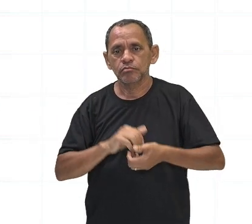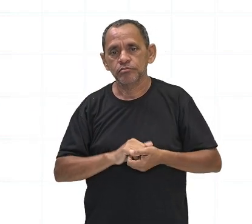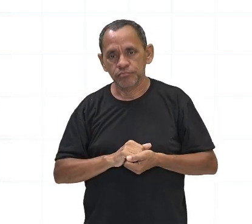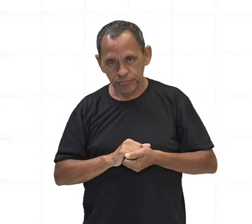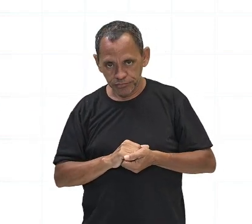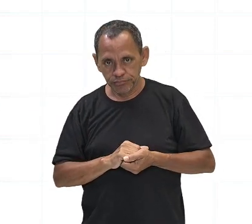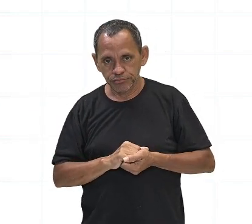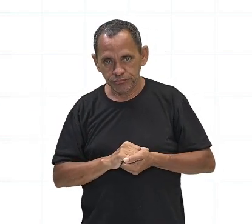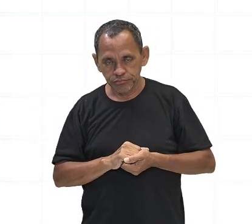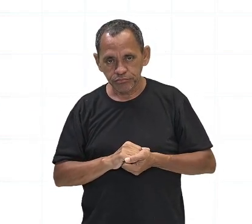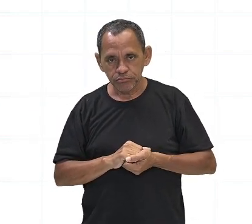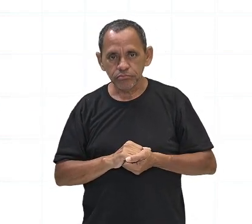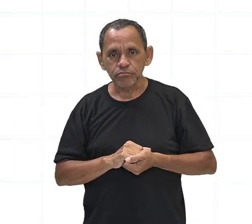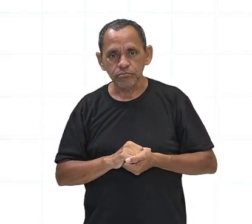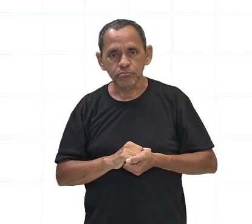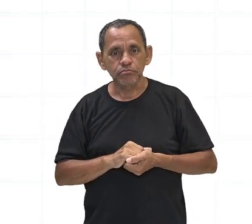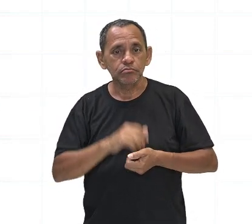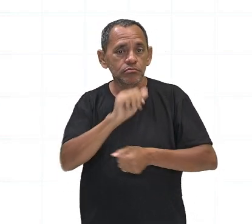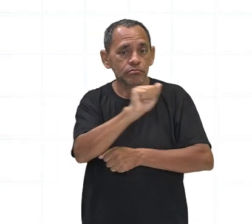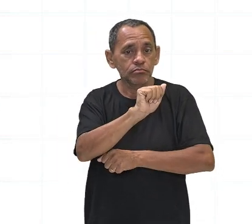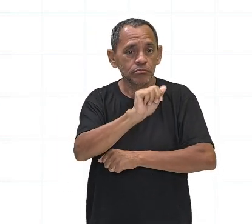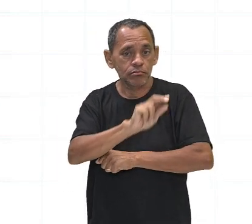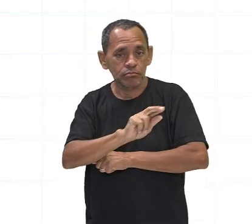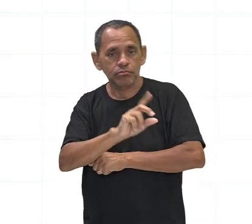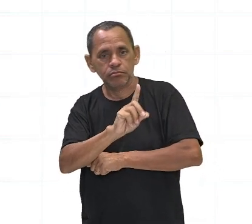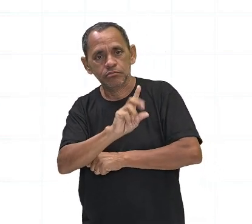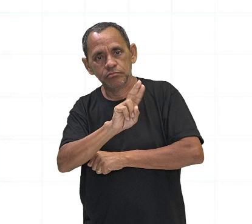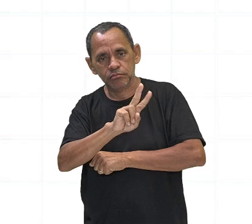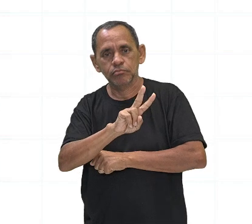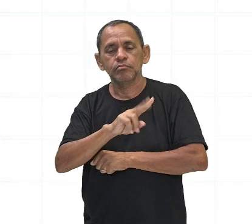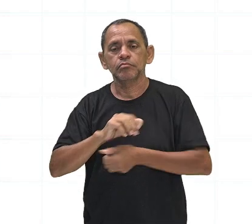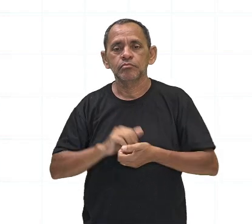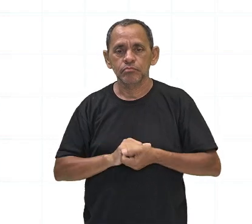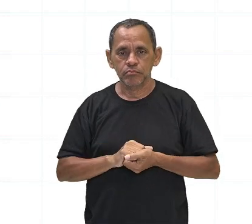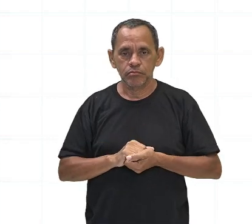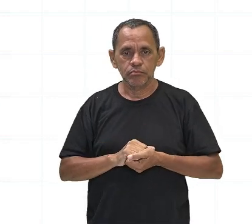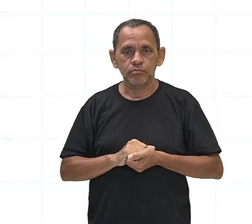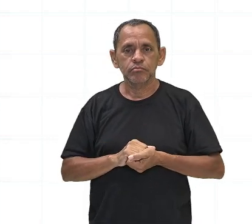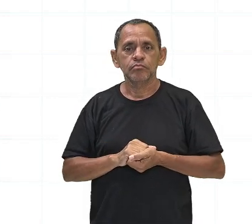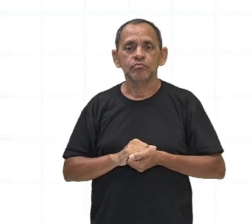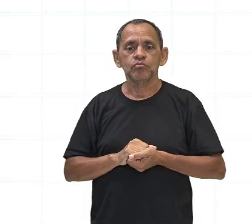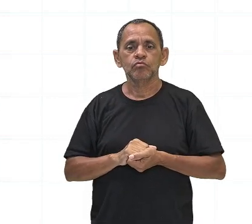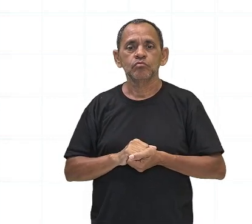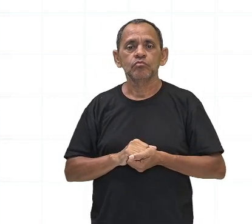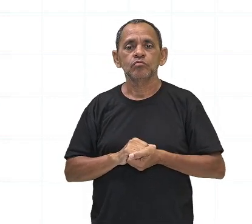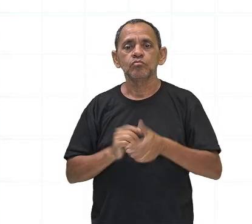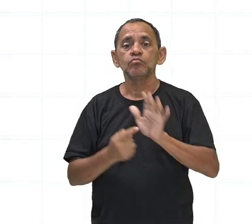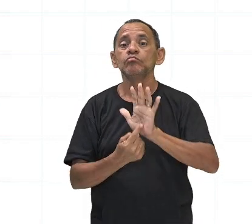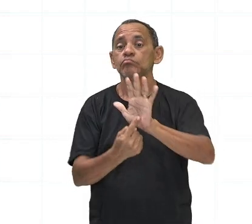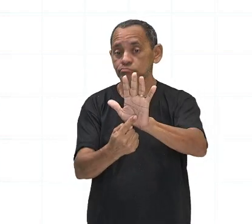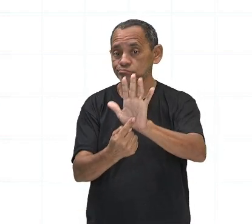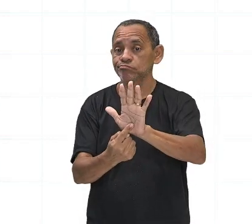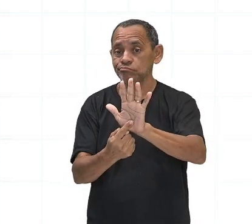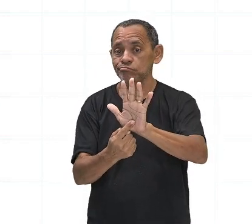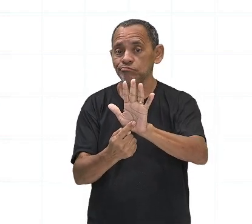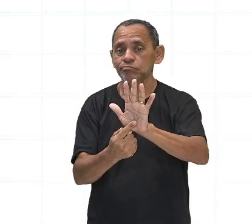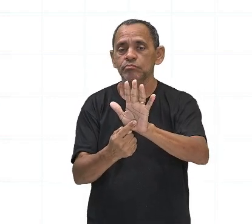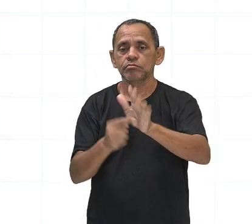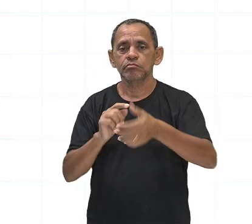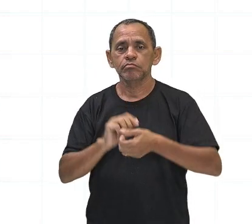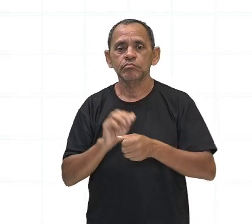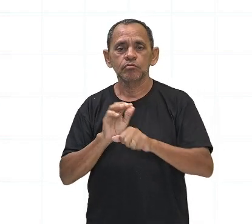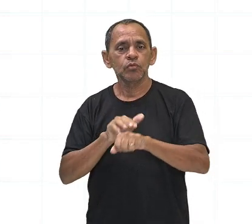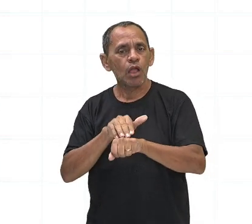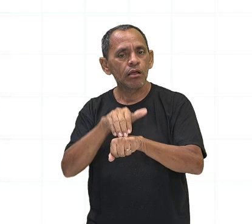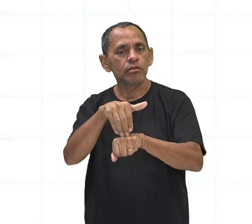temos o modo verbal, que pode ser o indicativo ou subjuntivo, que indica o enunciado, que indica se o enunciado